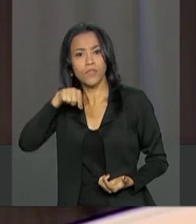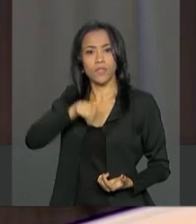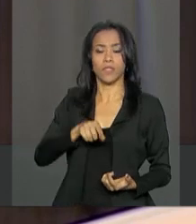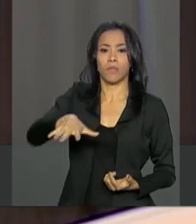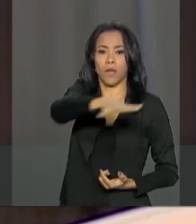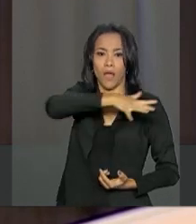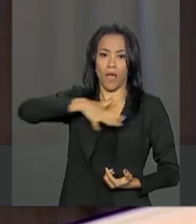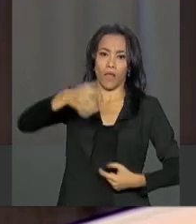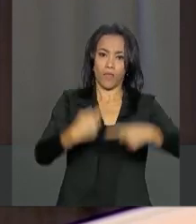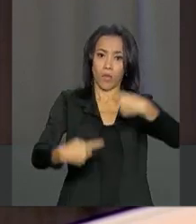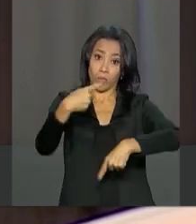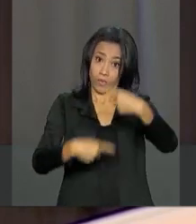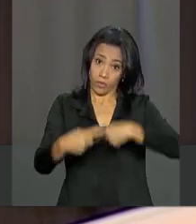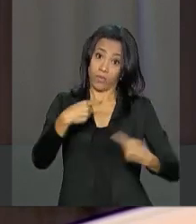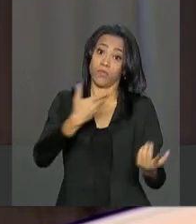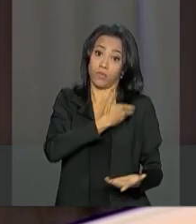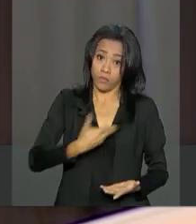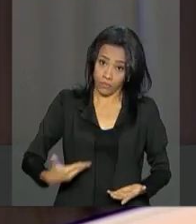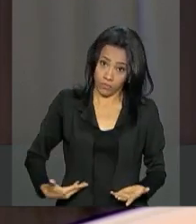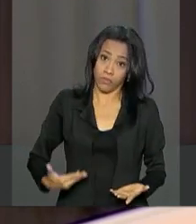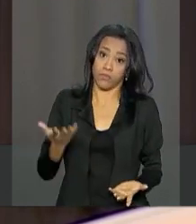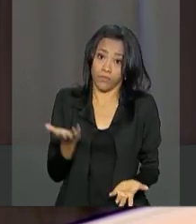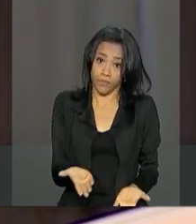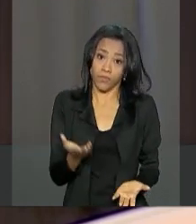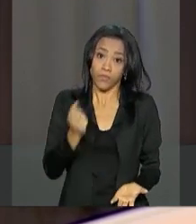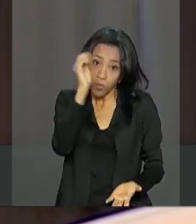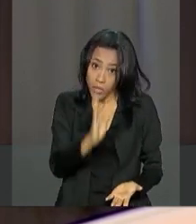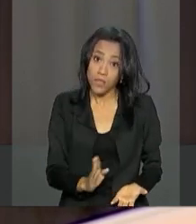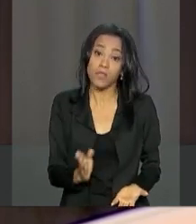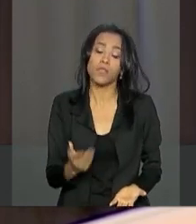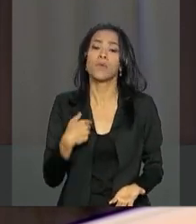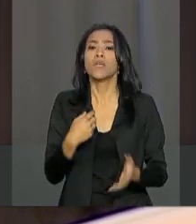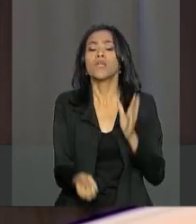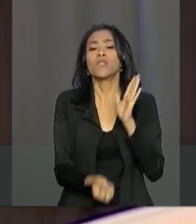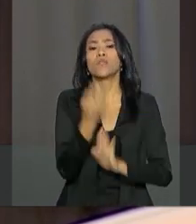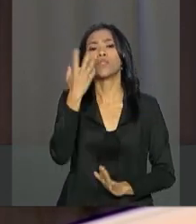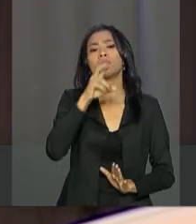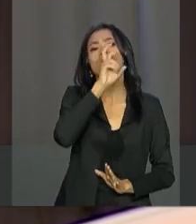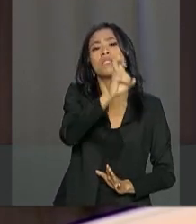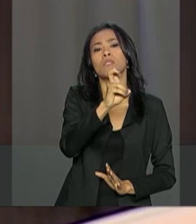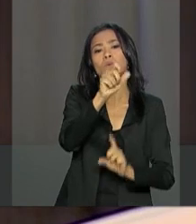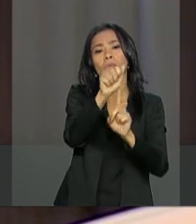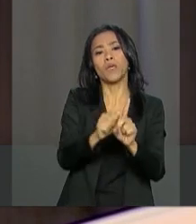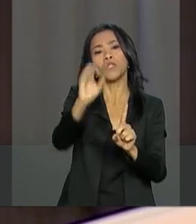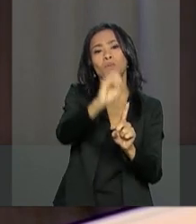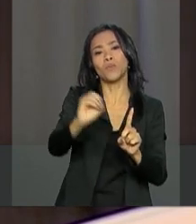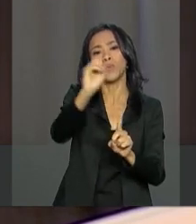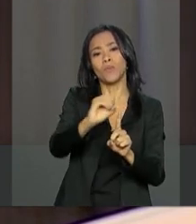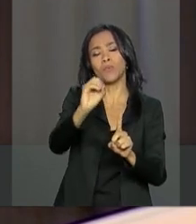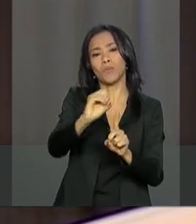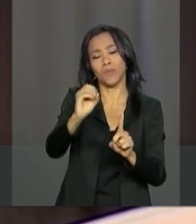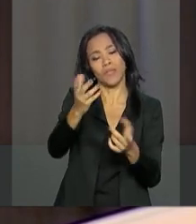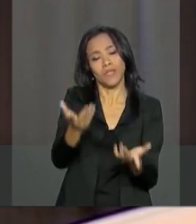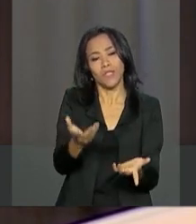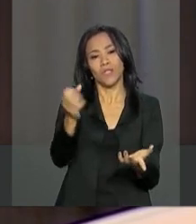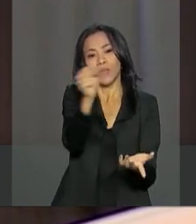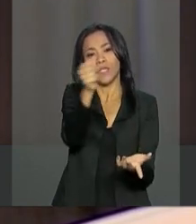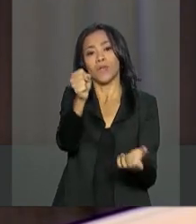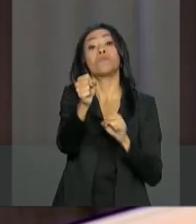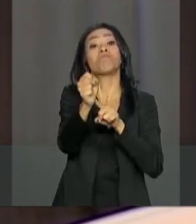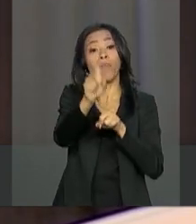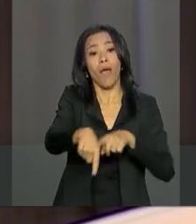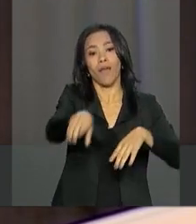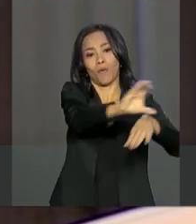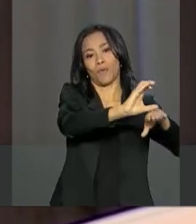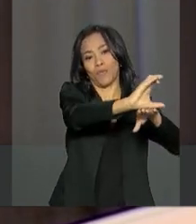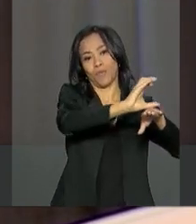a nova democracia brasileira, aquela que nasceu, na verdade, em 5 de outubro de 1988. Eu tenho certeza que o